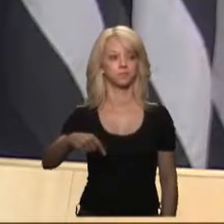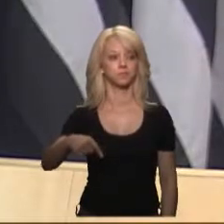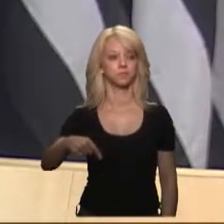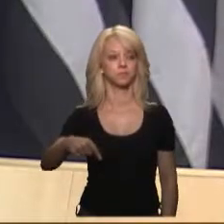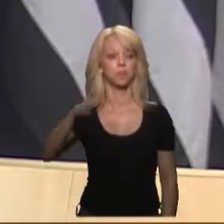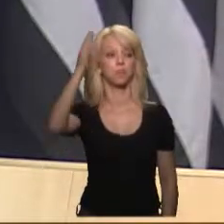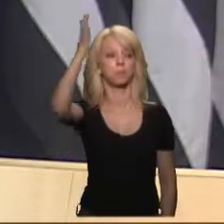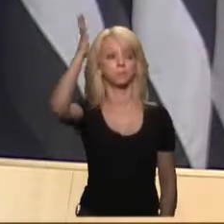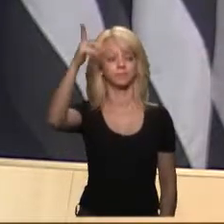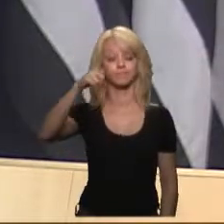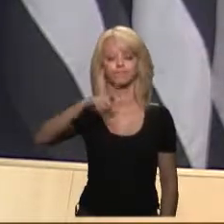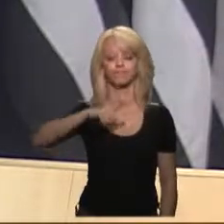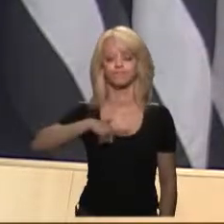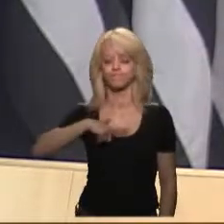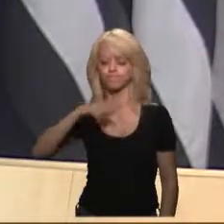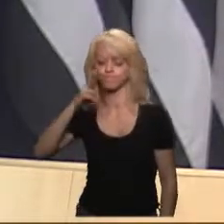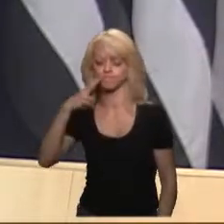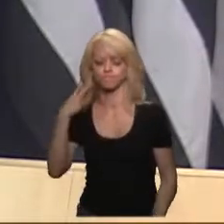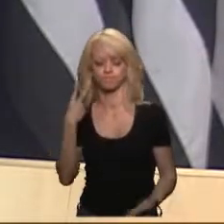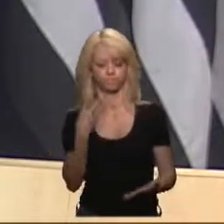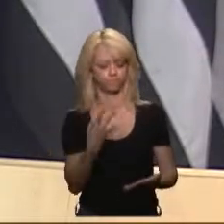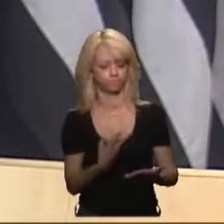de taxa para quem é desempregado.